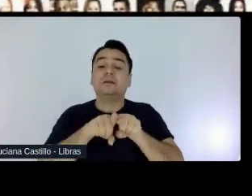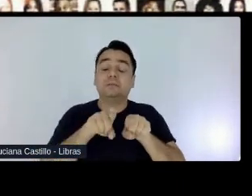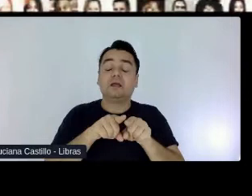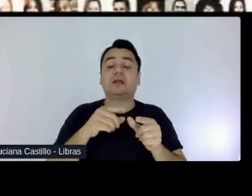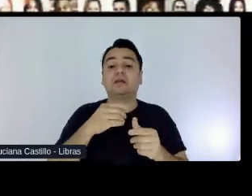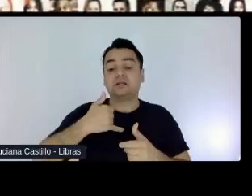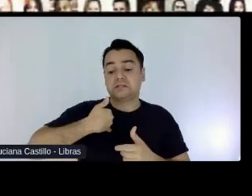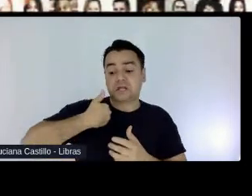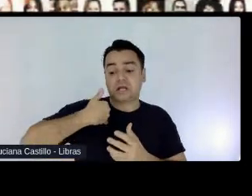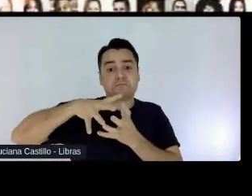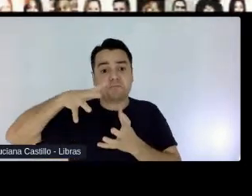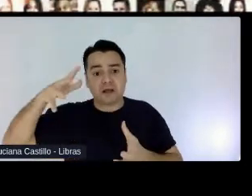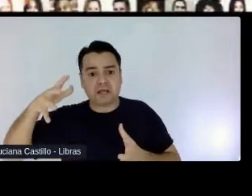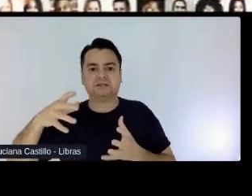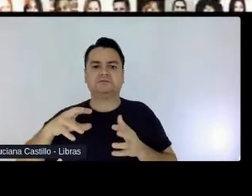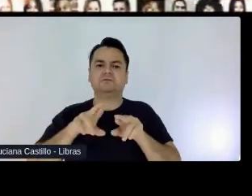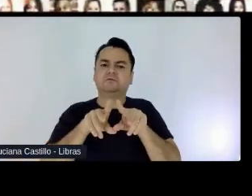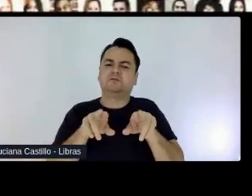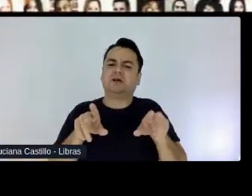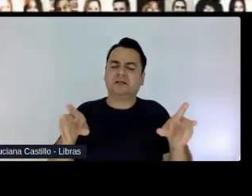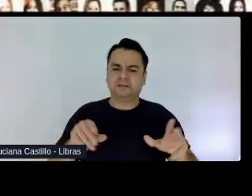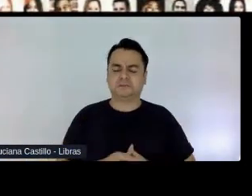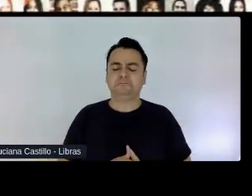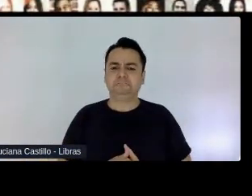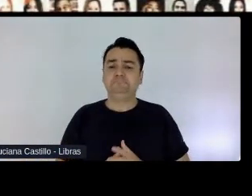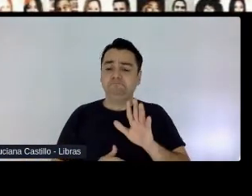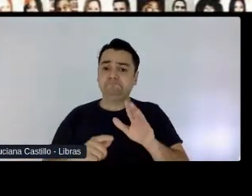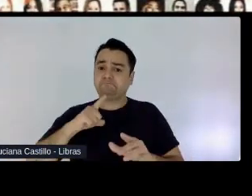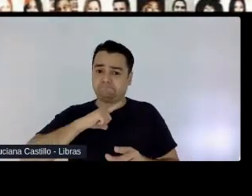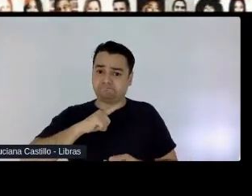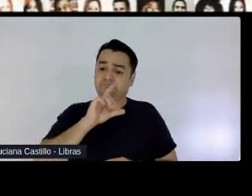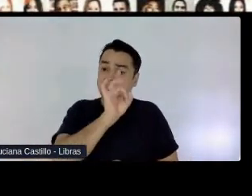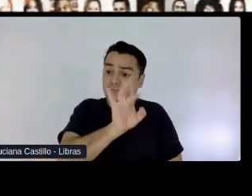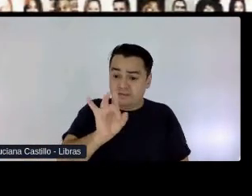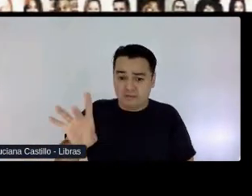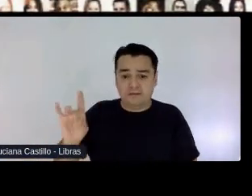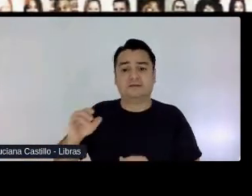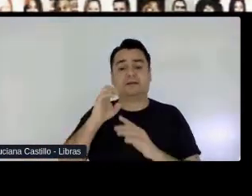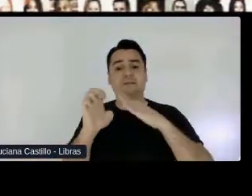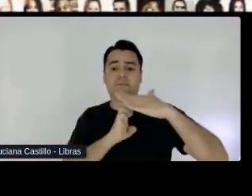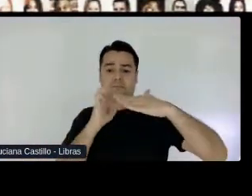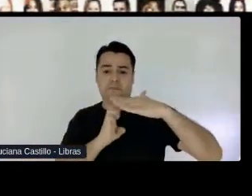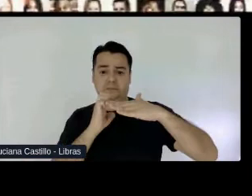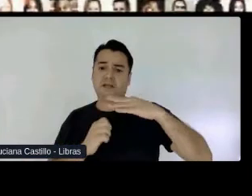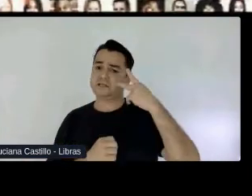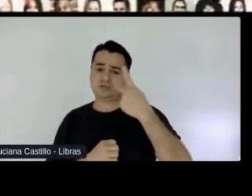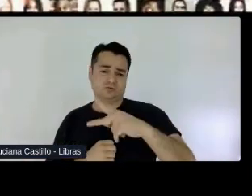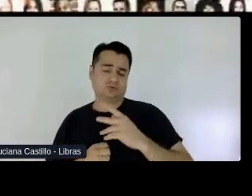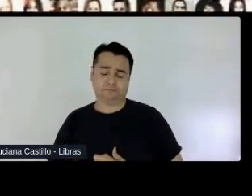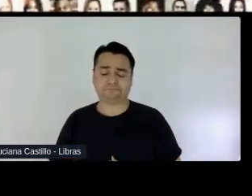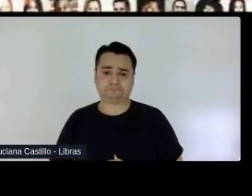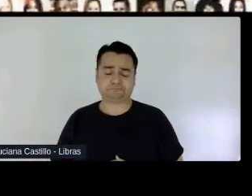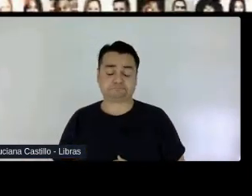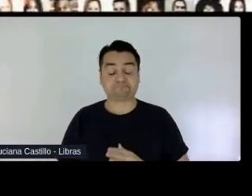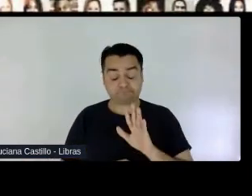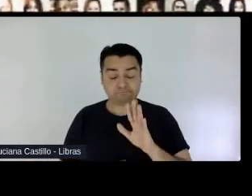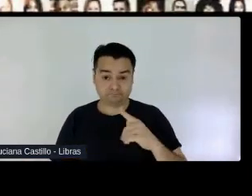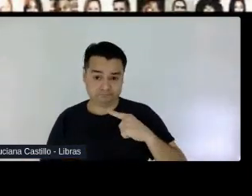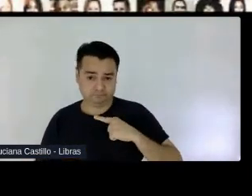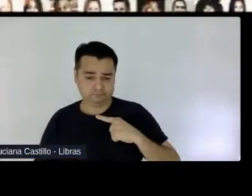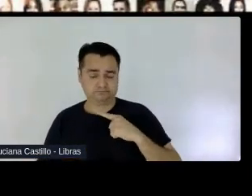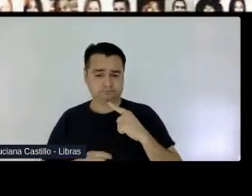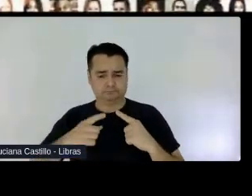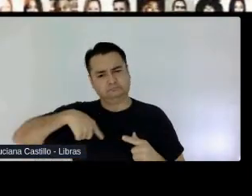tem dentro dela, né, a gente vai trazer isso de uma maneira bem clara e individual para cada empresa, né, então, a partir do momento que você tem, que isso é a